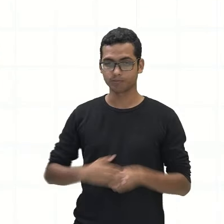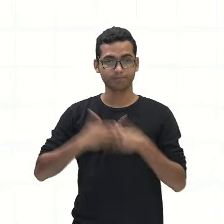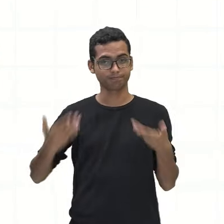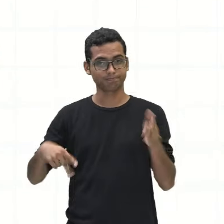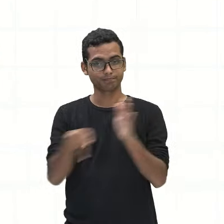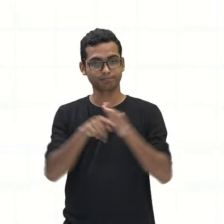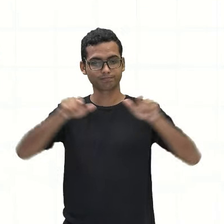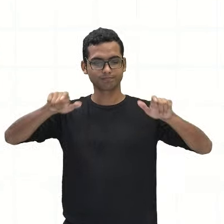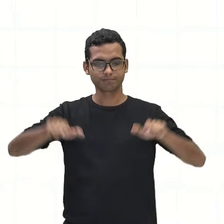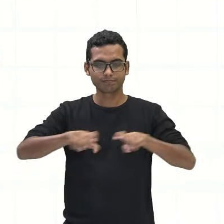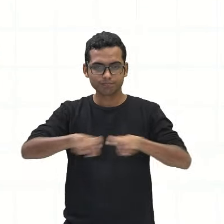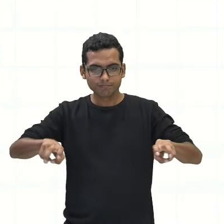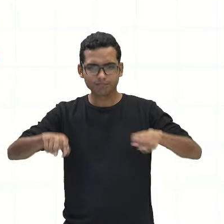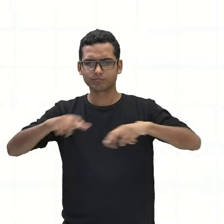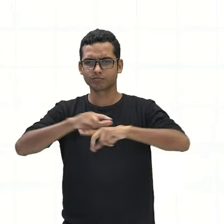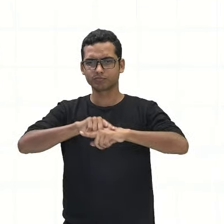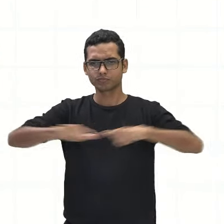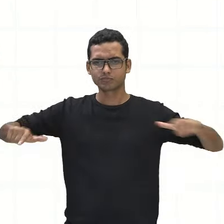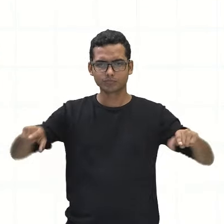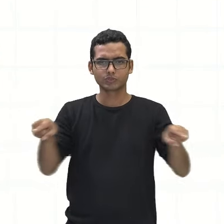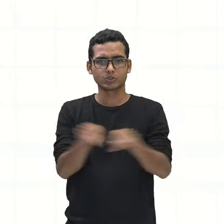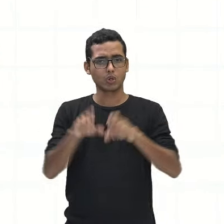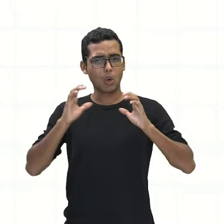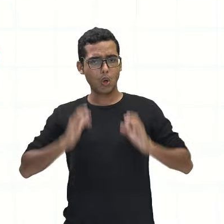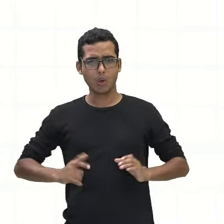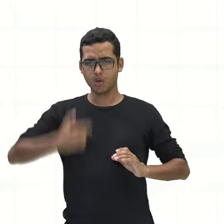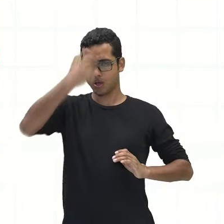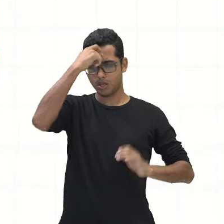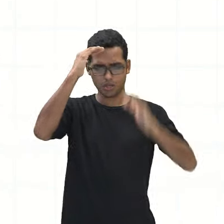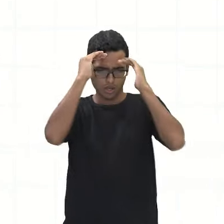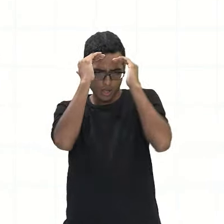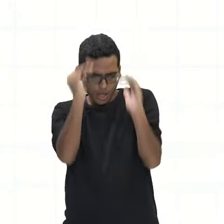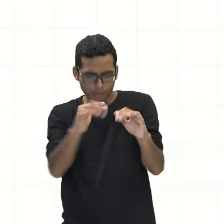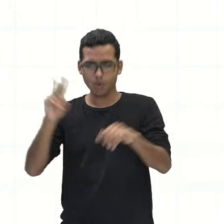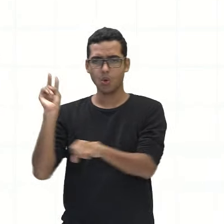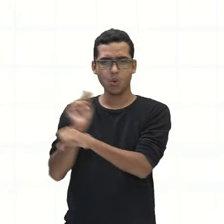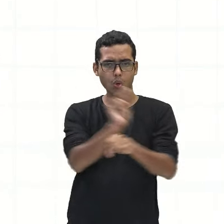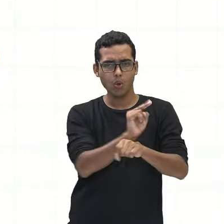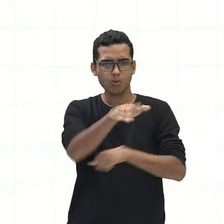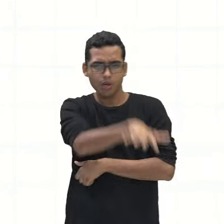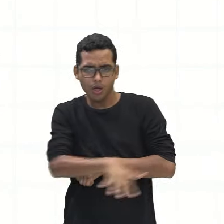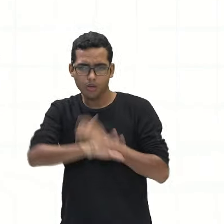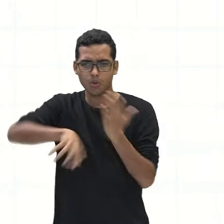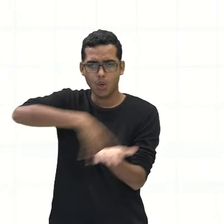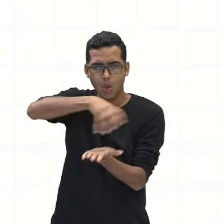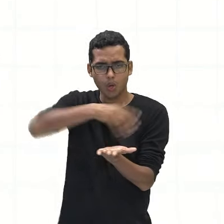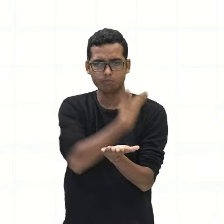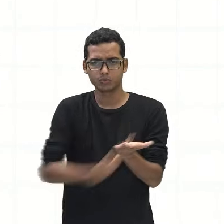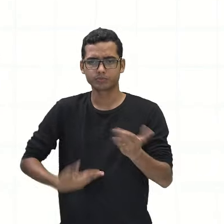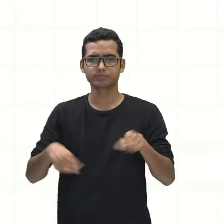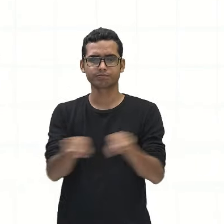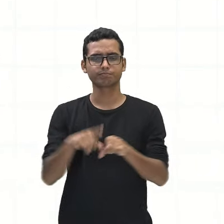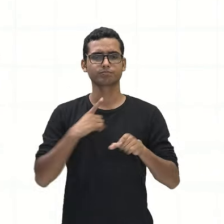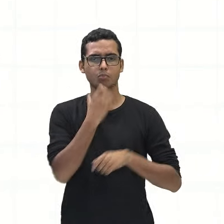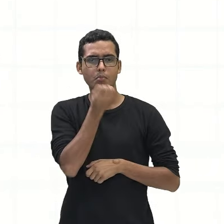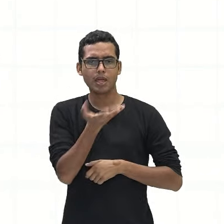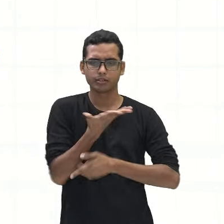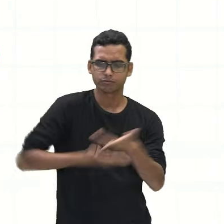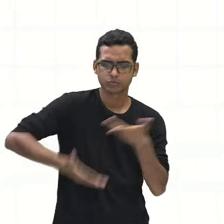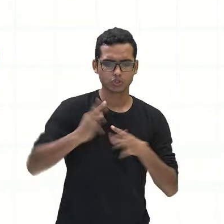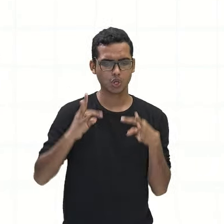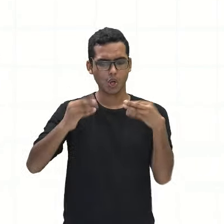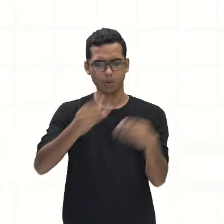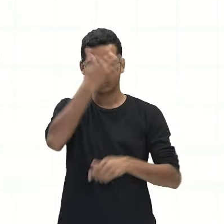diz assim, ó, cidadania também é respeitar e cuidar dos espaços públicos para o bem-estar de todos. Então temos aí uma tirinha